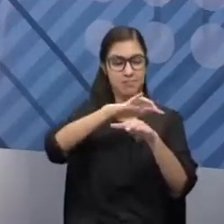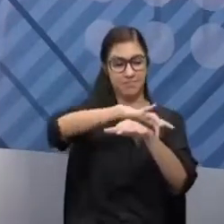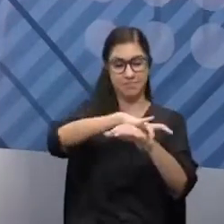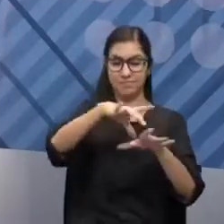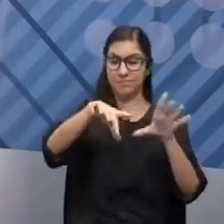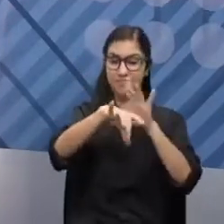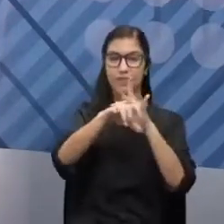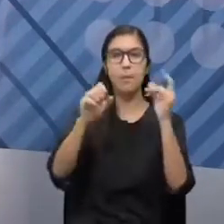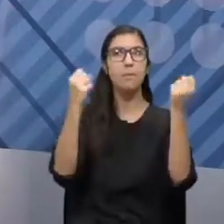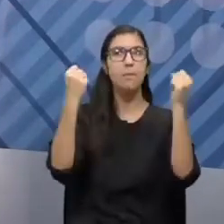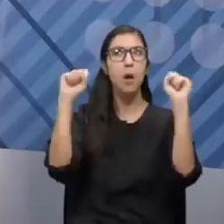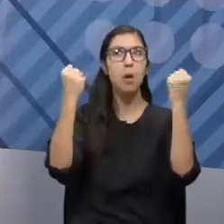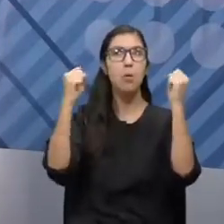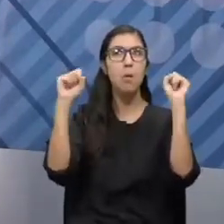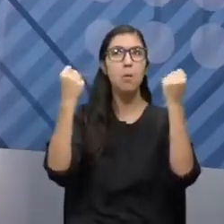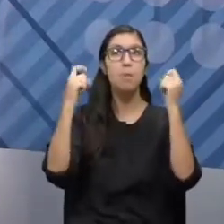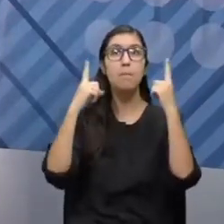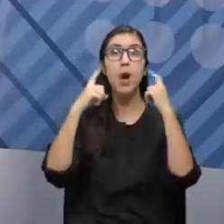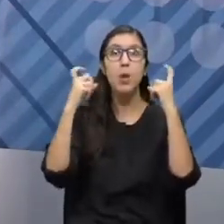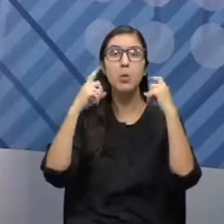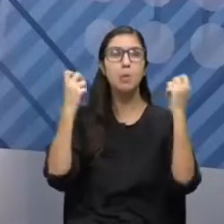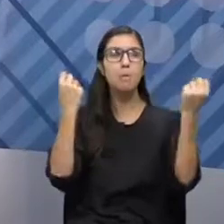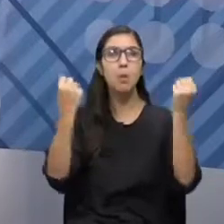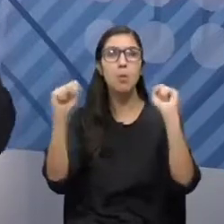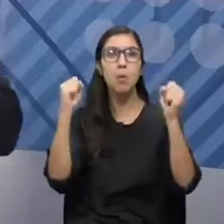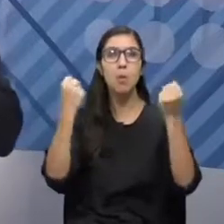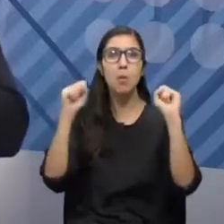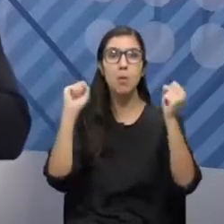guiso nos punhos, né?